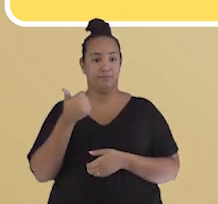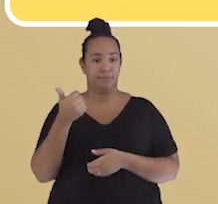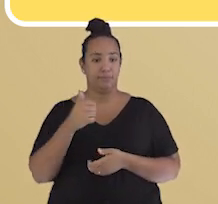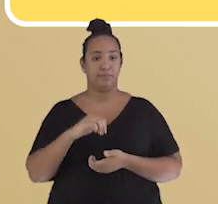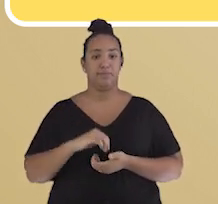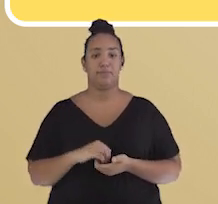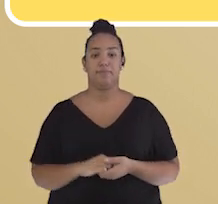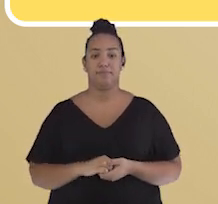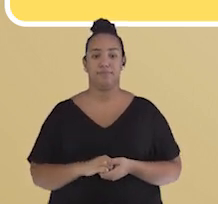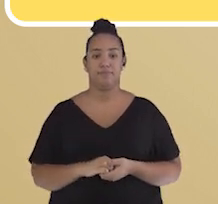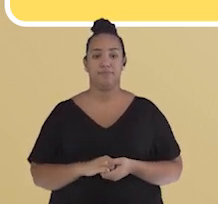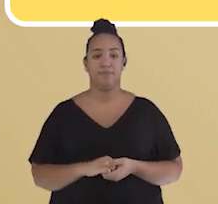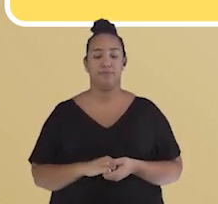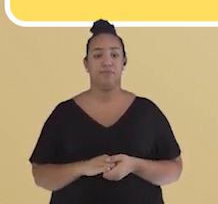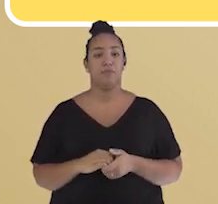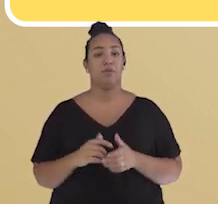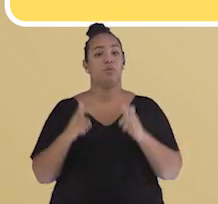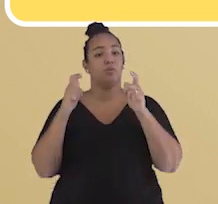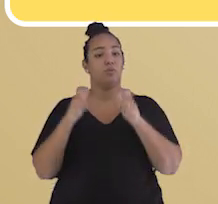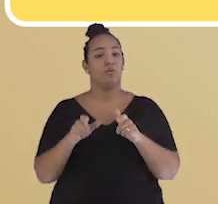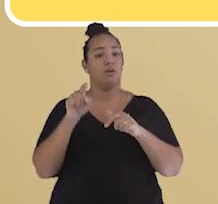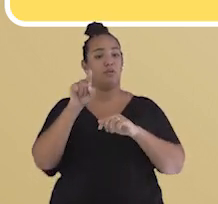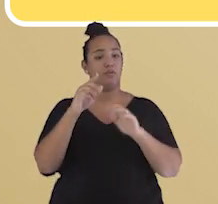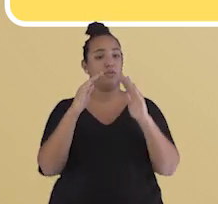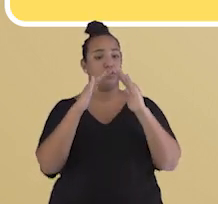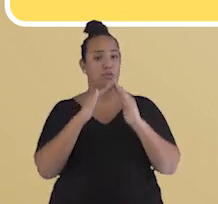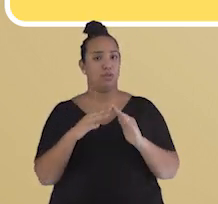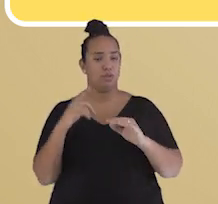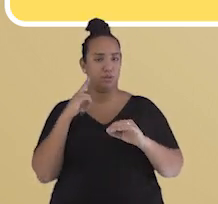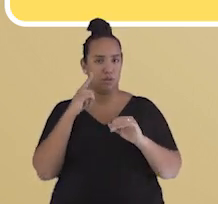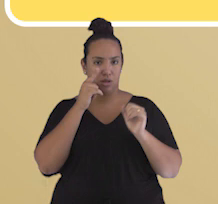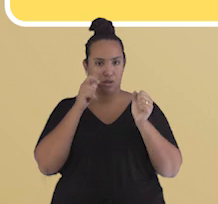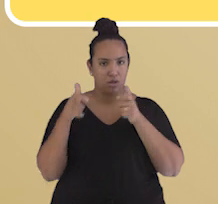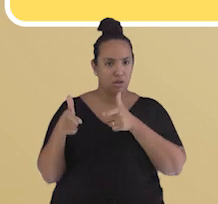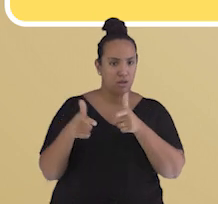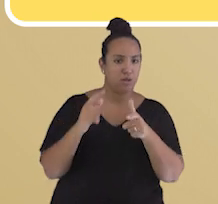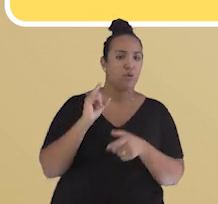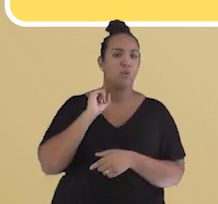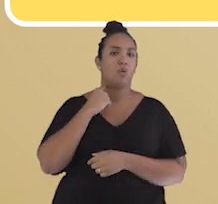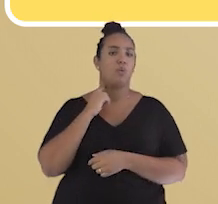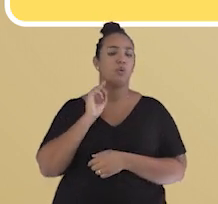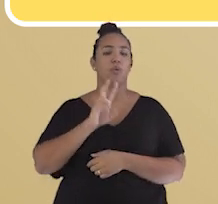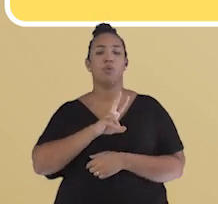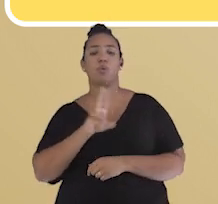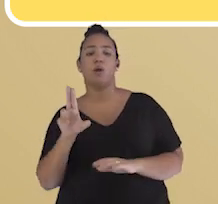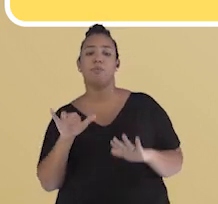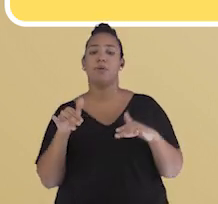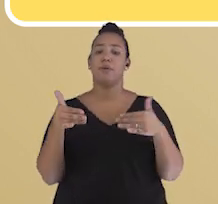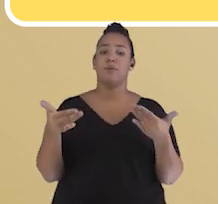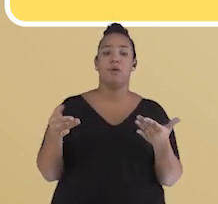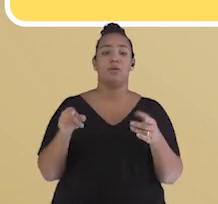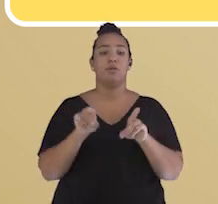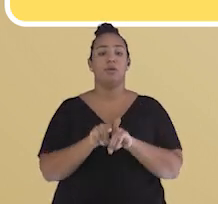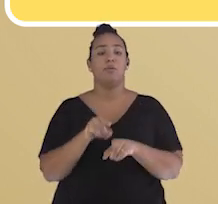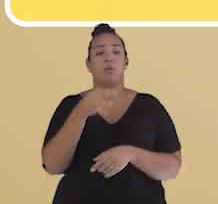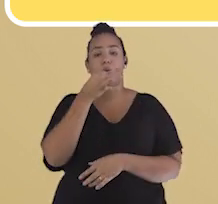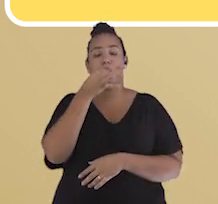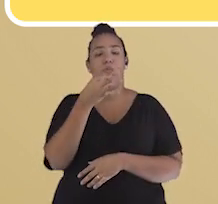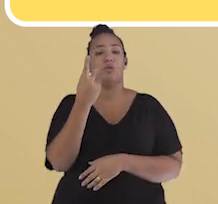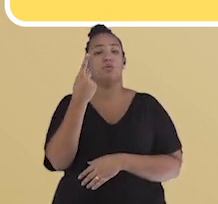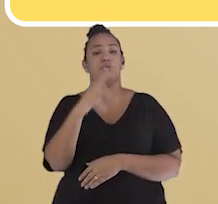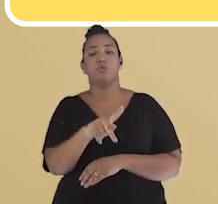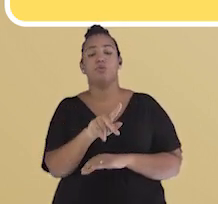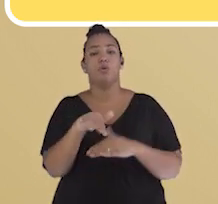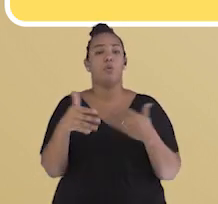pergunta: na localidade em que você mora, existe algum rio poluído? Qual o nome dele e qual é a sua opinião